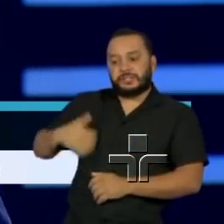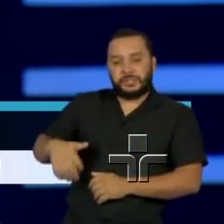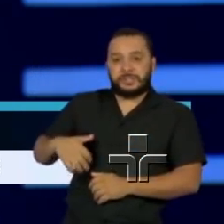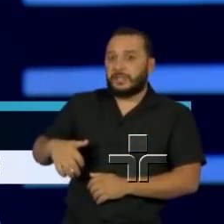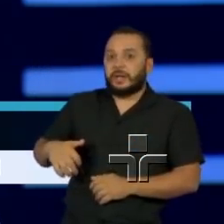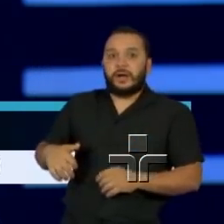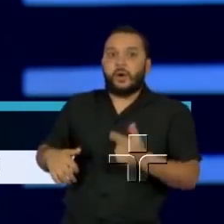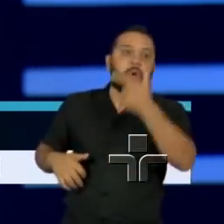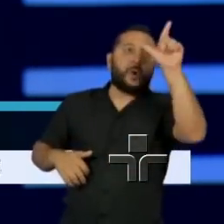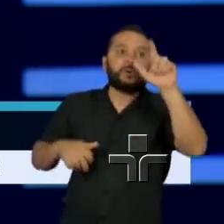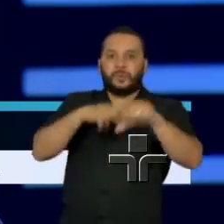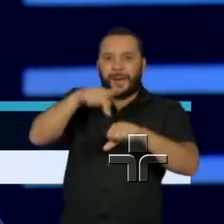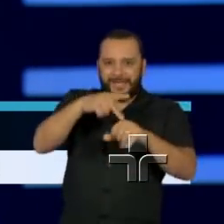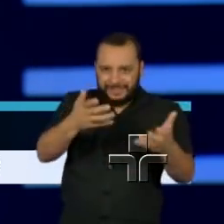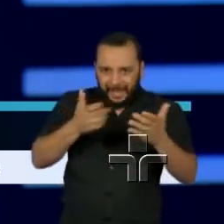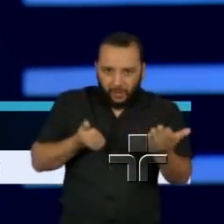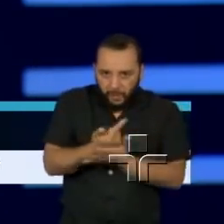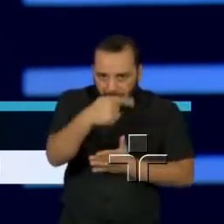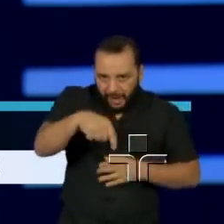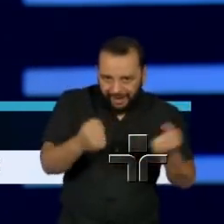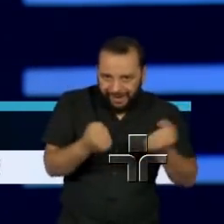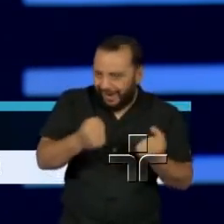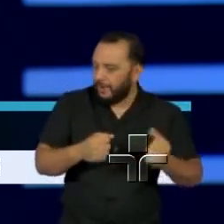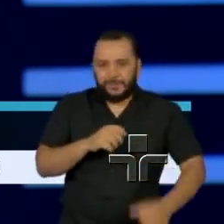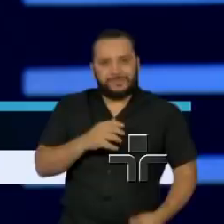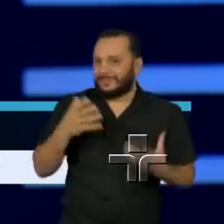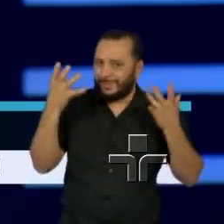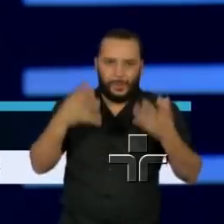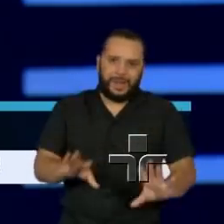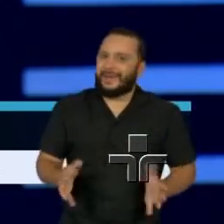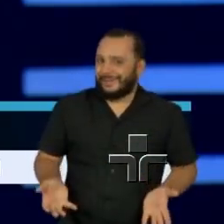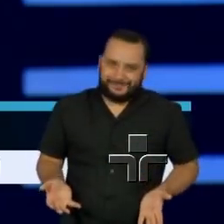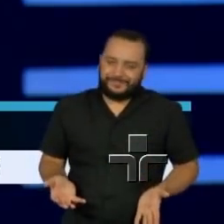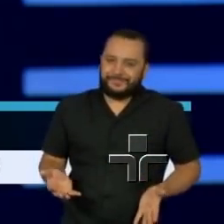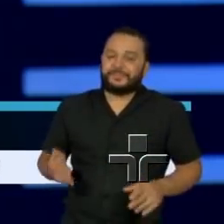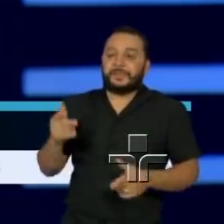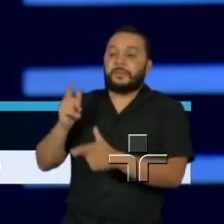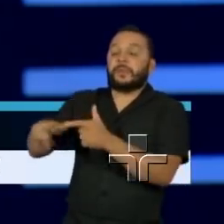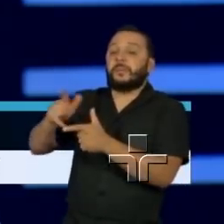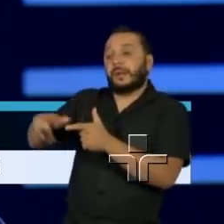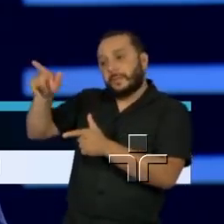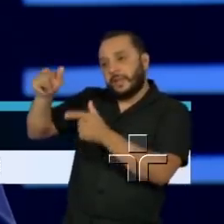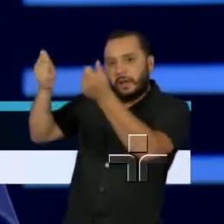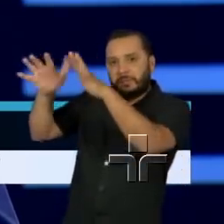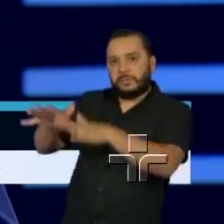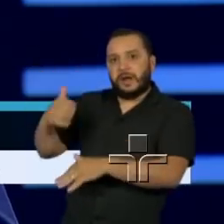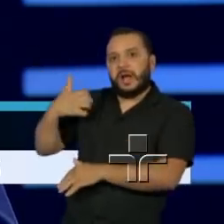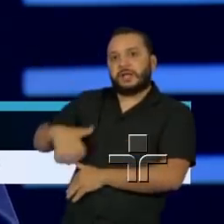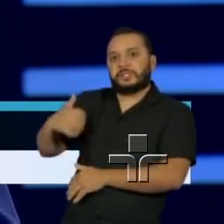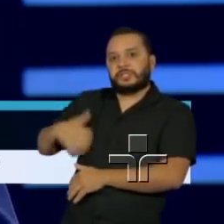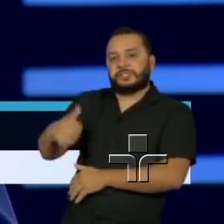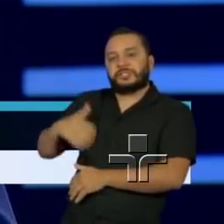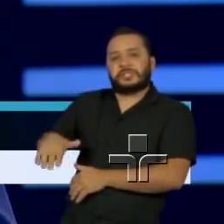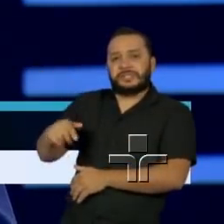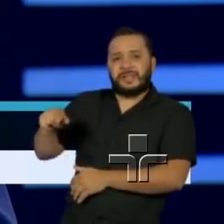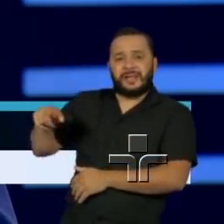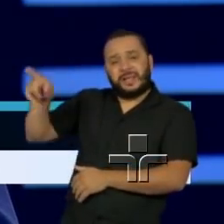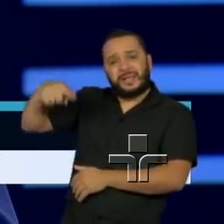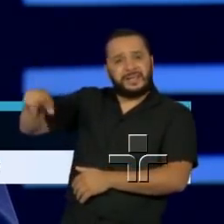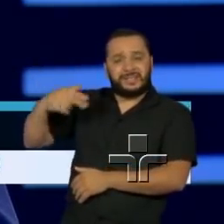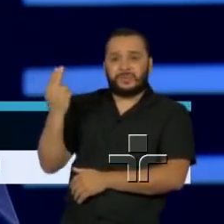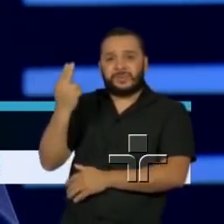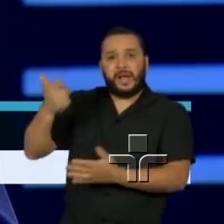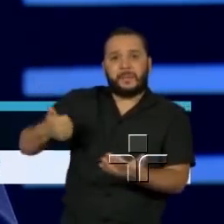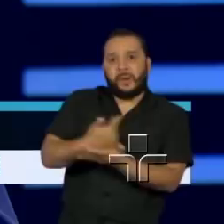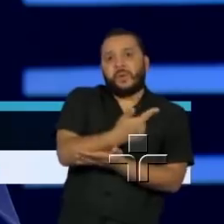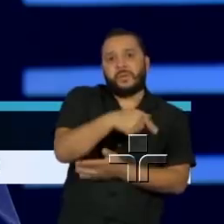porque não há outro que possa comprar na quantidade. E aí a crise na Argentina afetou terrivelmente as montadoras, que tem, e é